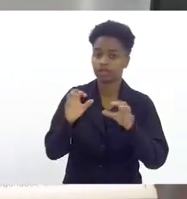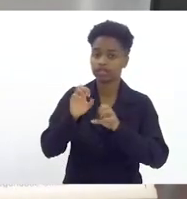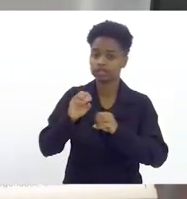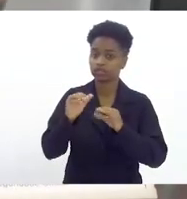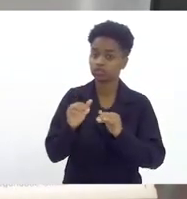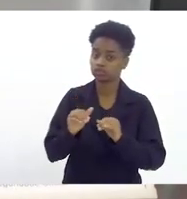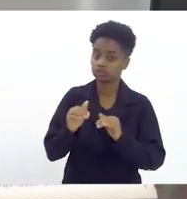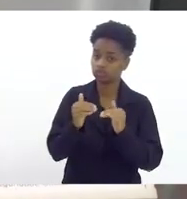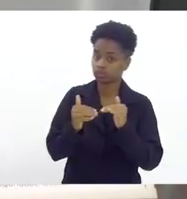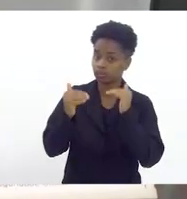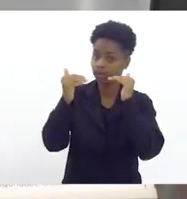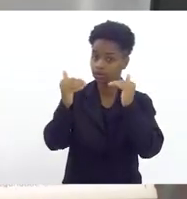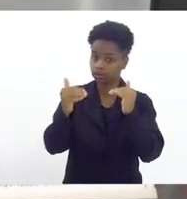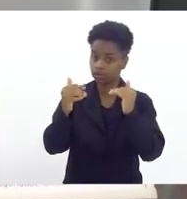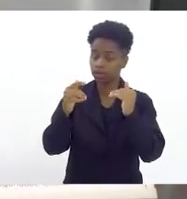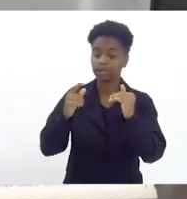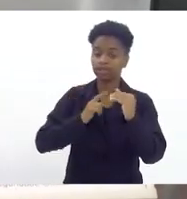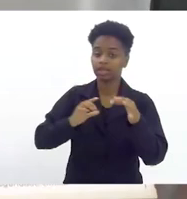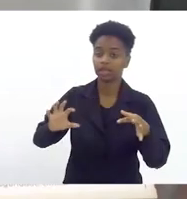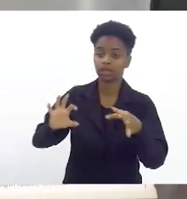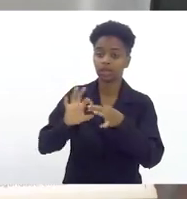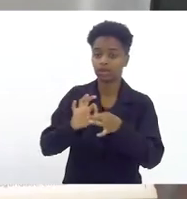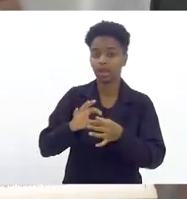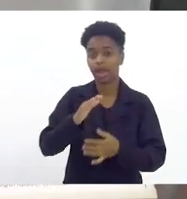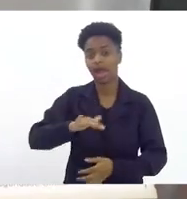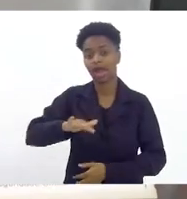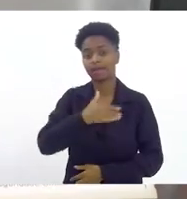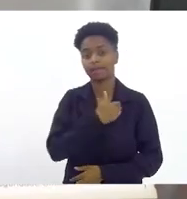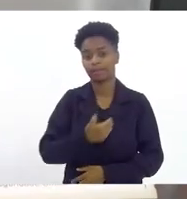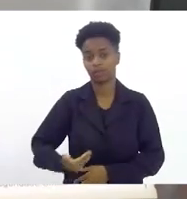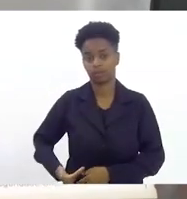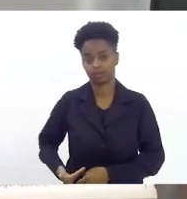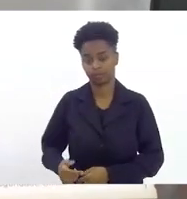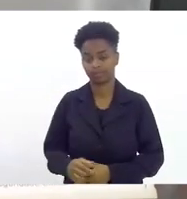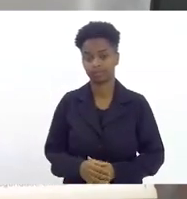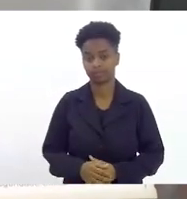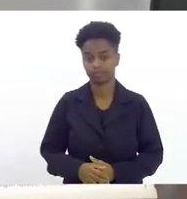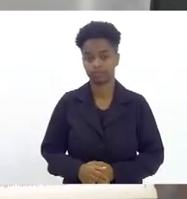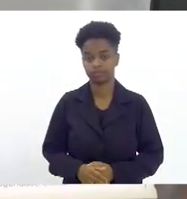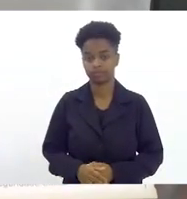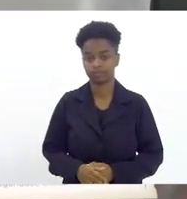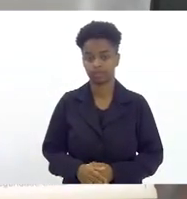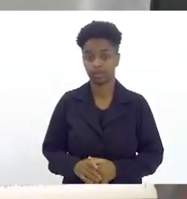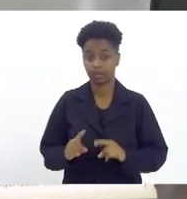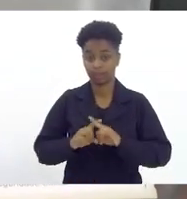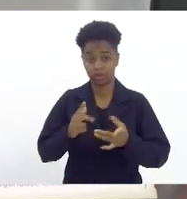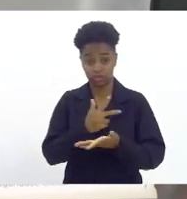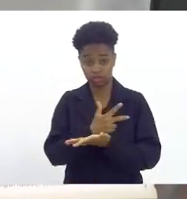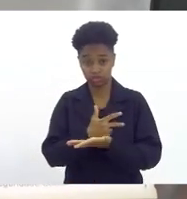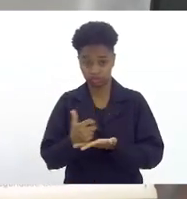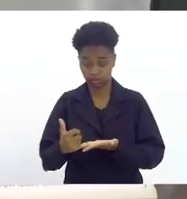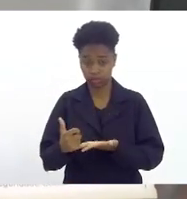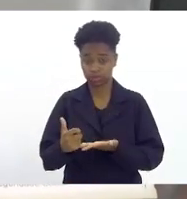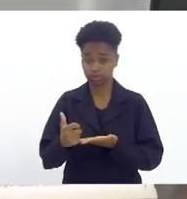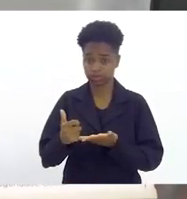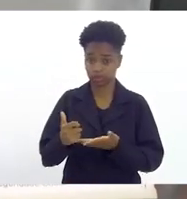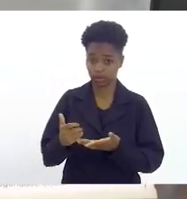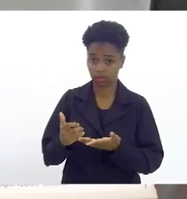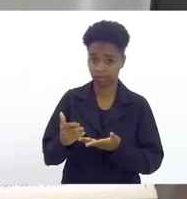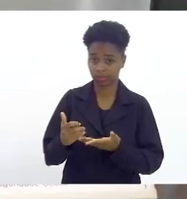ensino superior é uma prerrogativa do setor público exploração da concessão